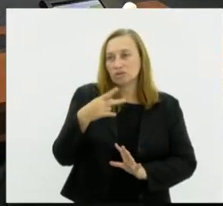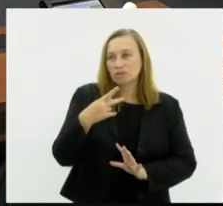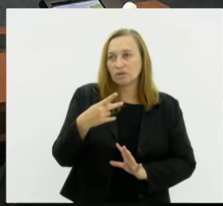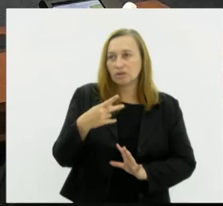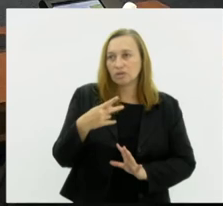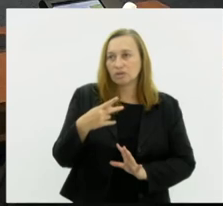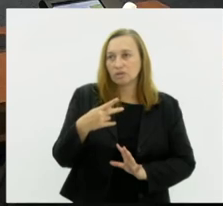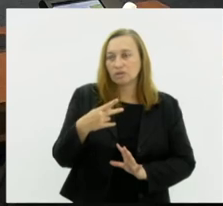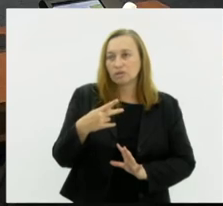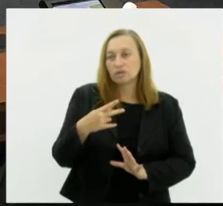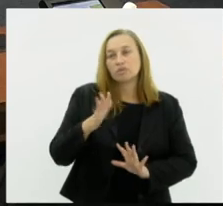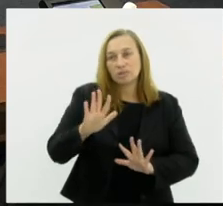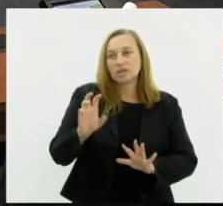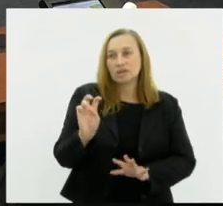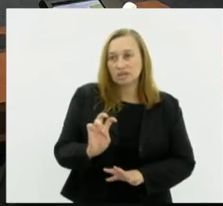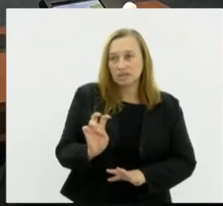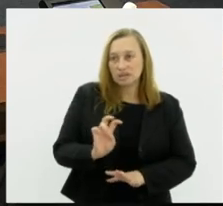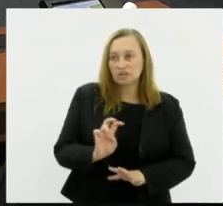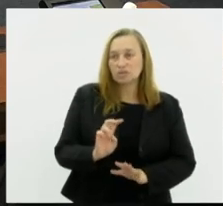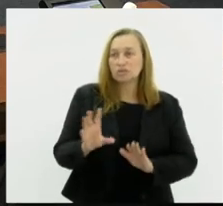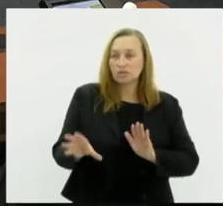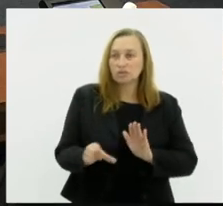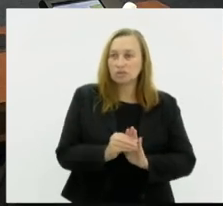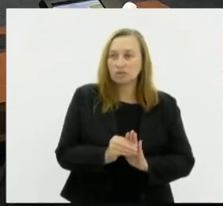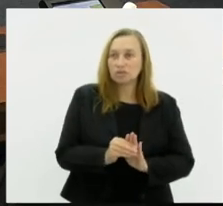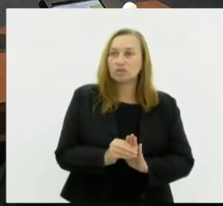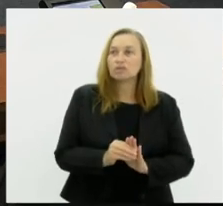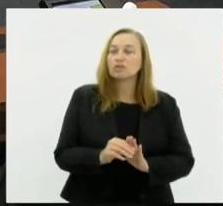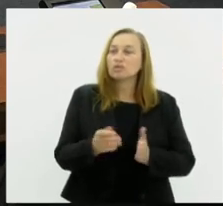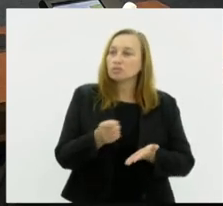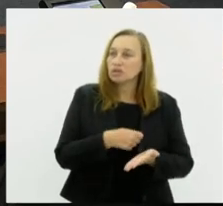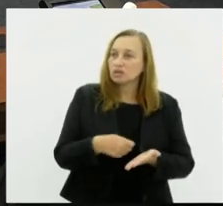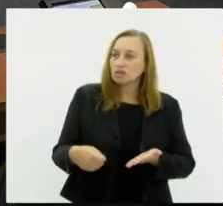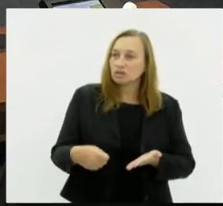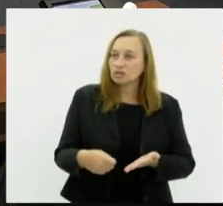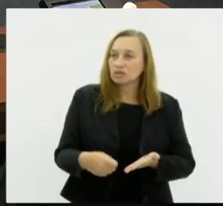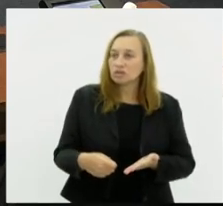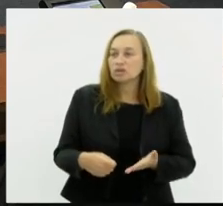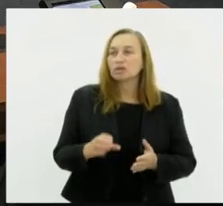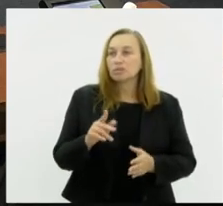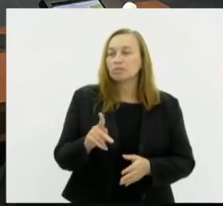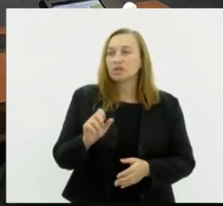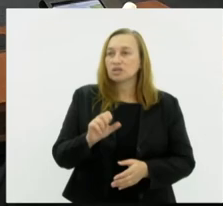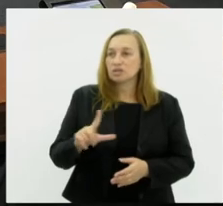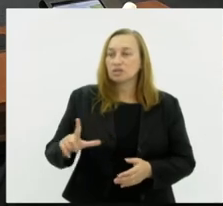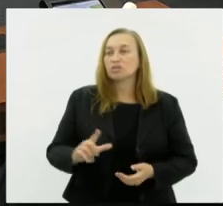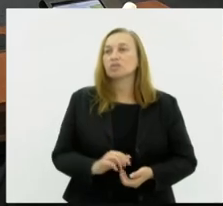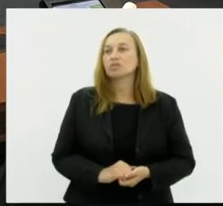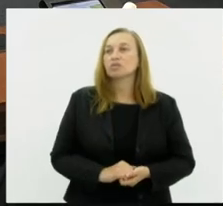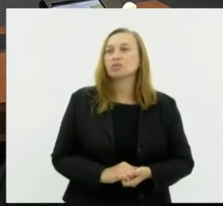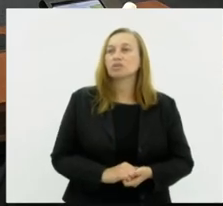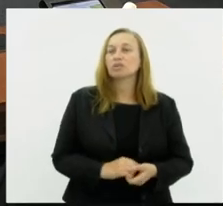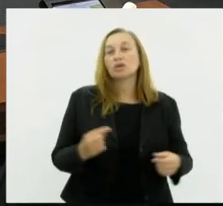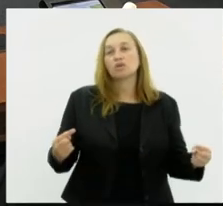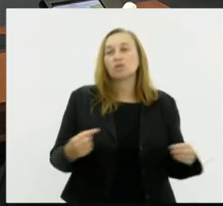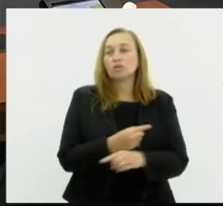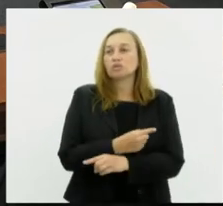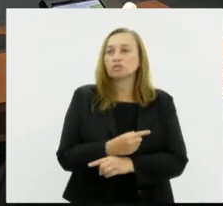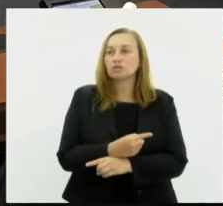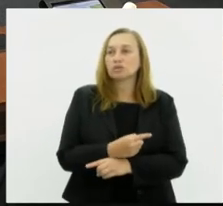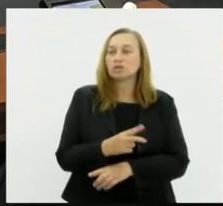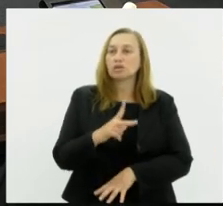mas aí vem a 5. A 5, como está escrito pela bancada do PSOL, contraria a